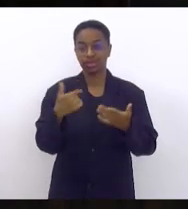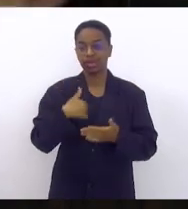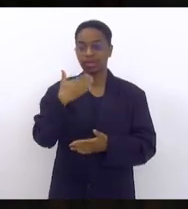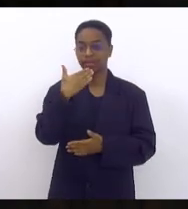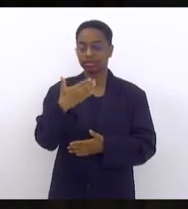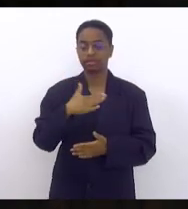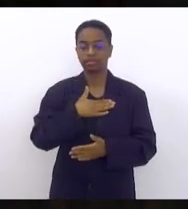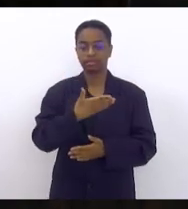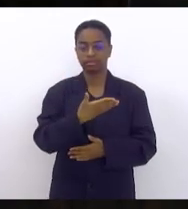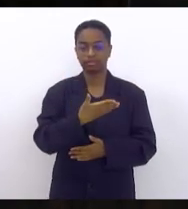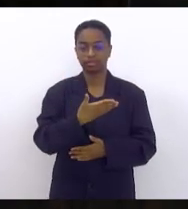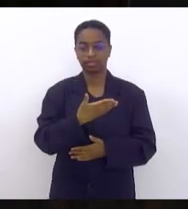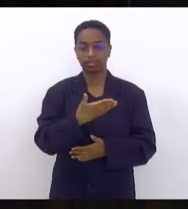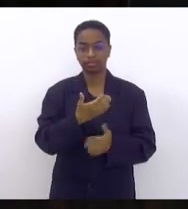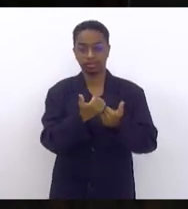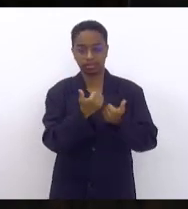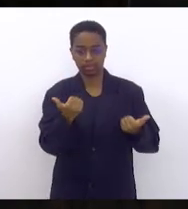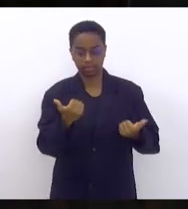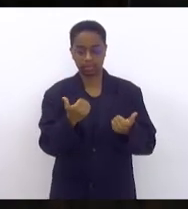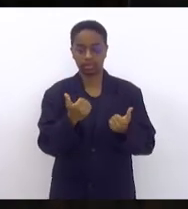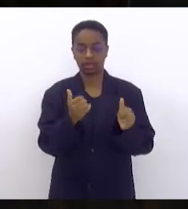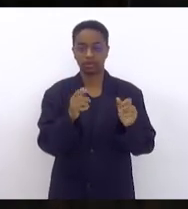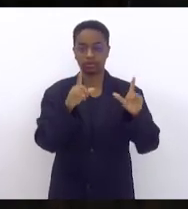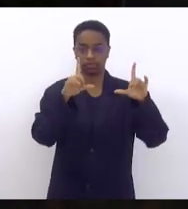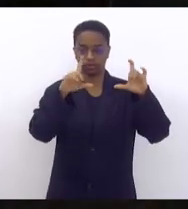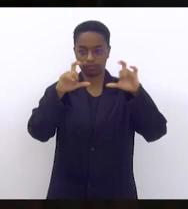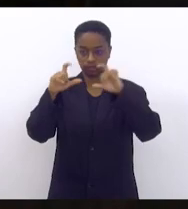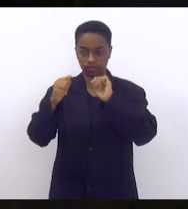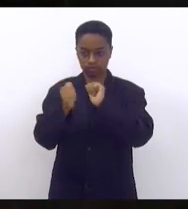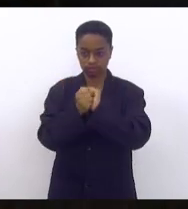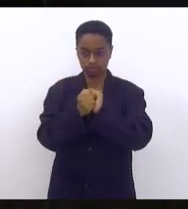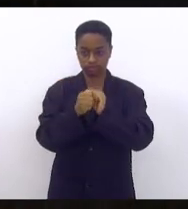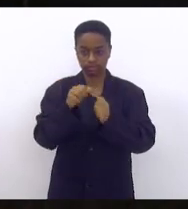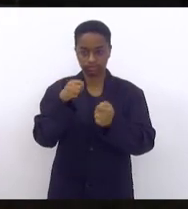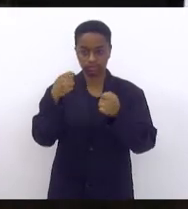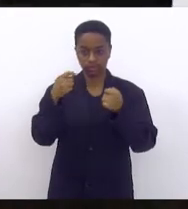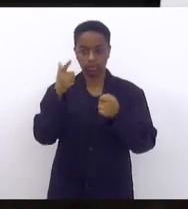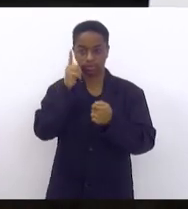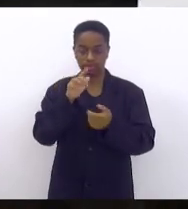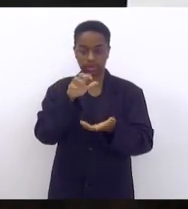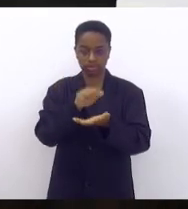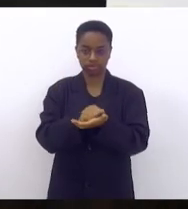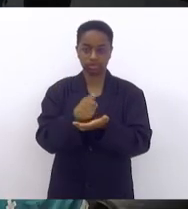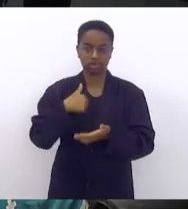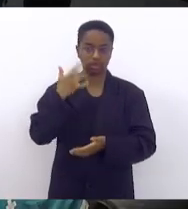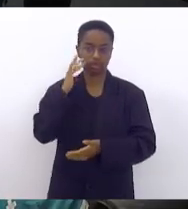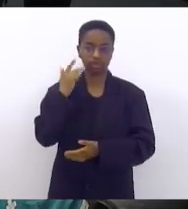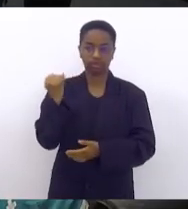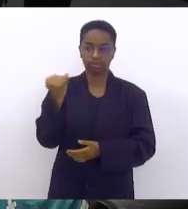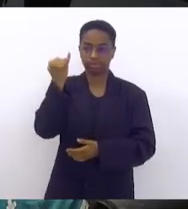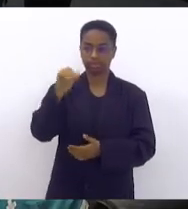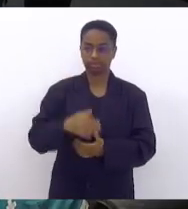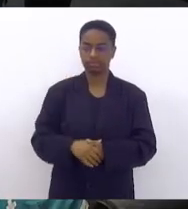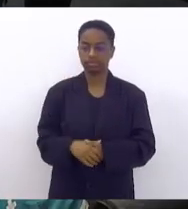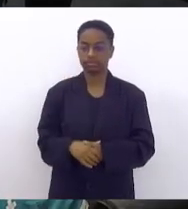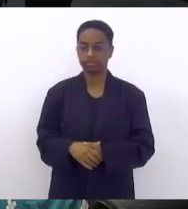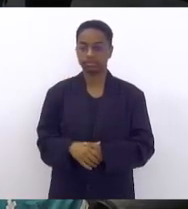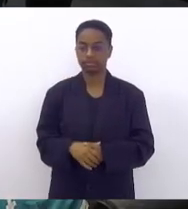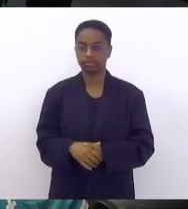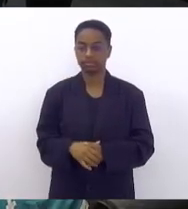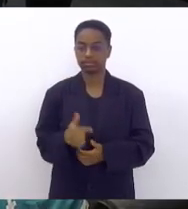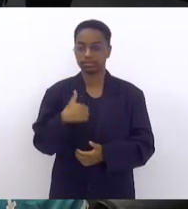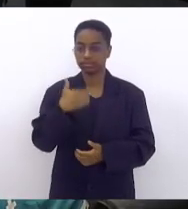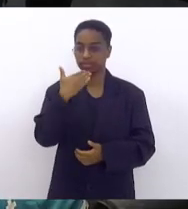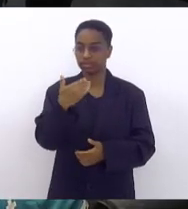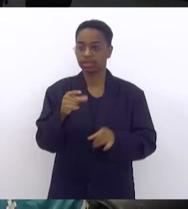da foto estivesse aqui para a gente tirar uma foto da mesa, para deixar esse registro, que eu acho que é importante. Eu pedi o deputado aqui para que